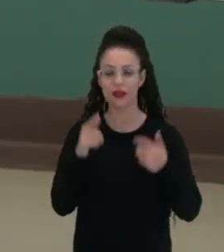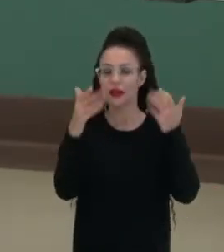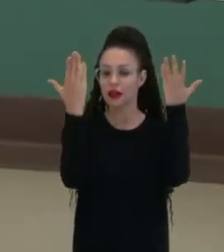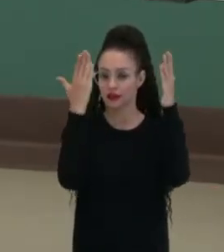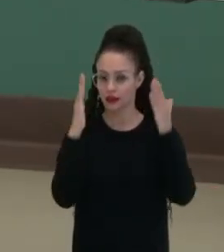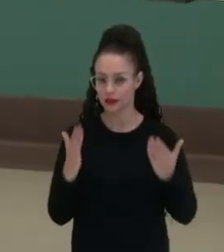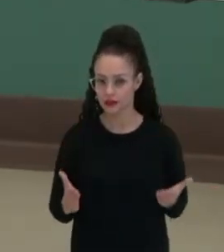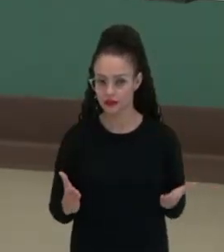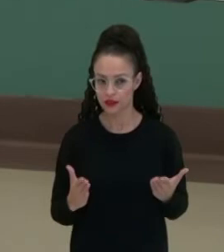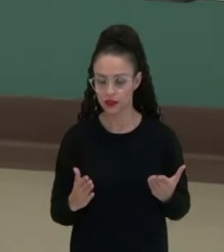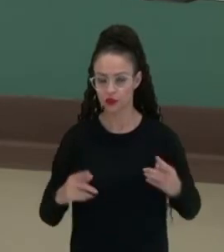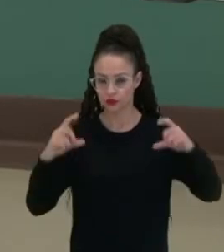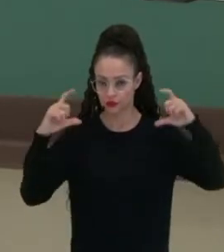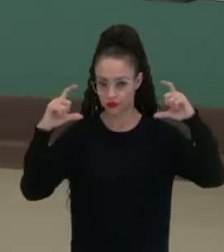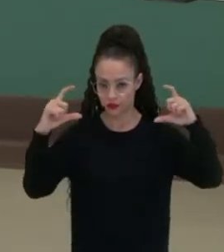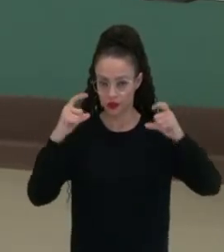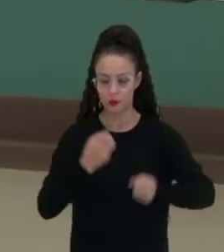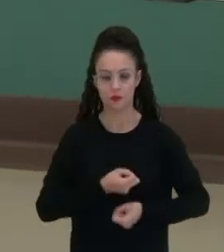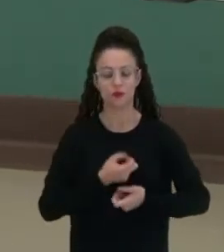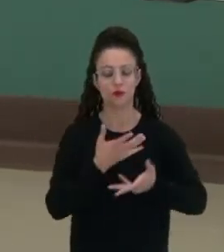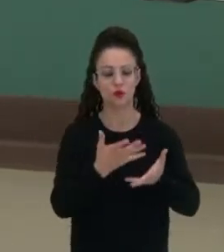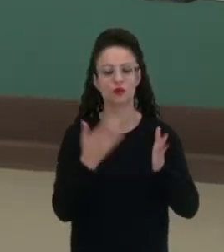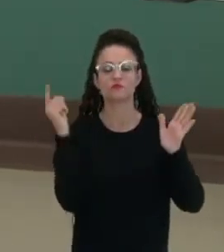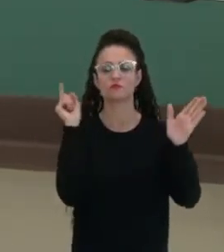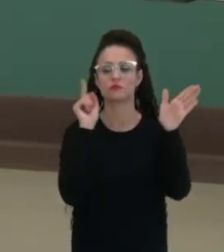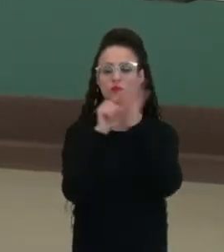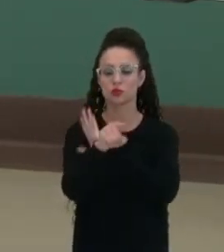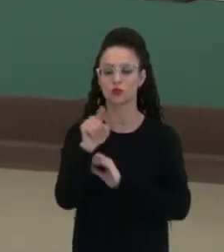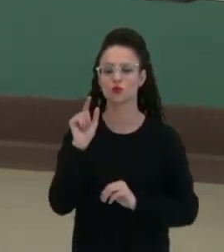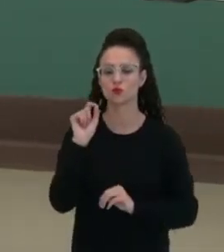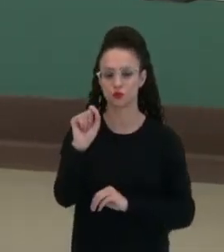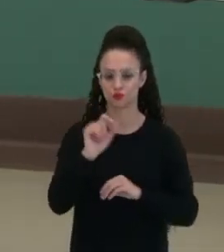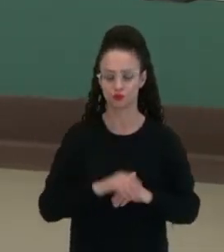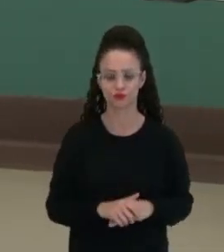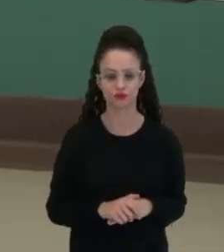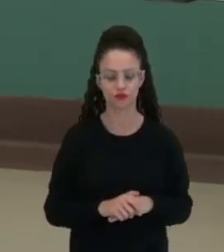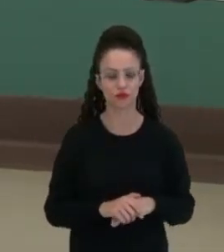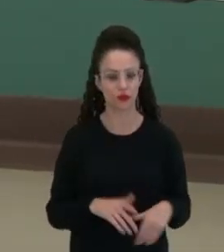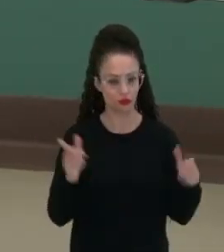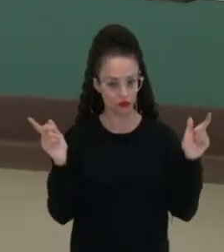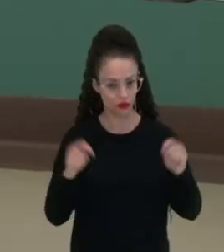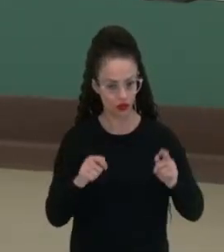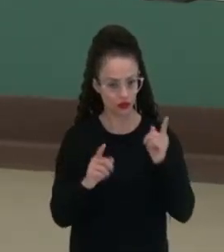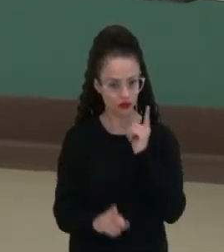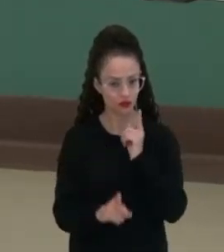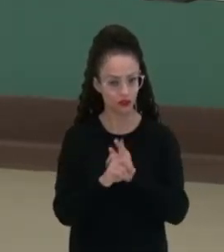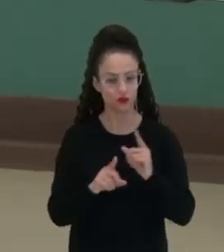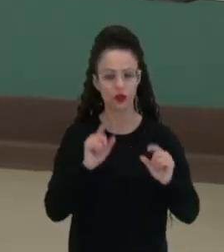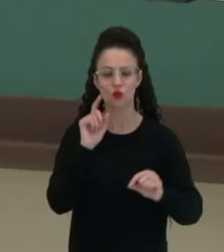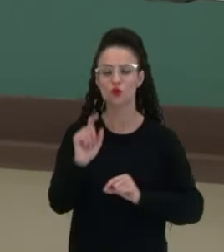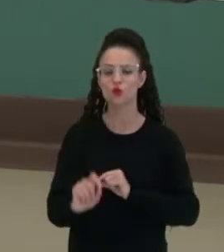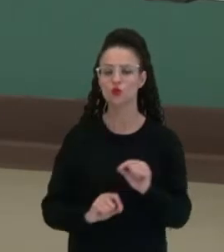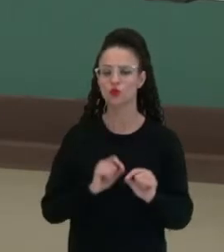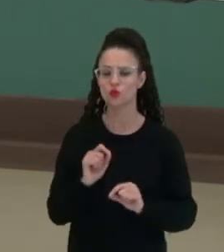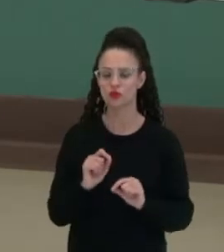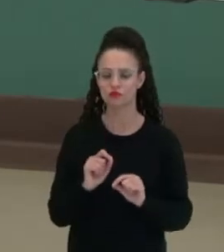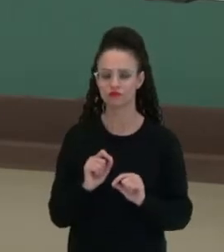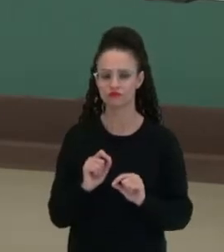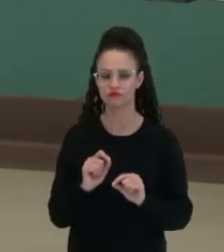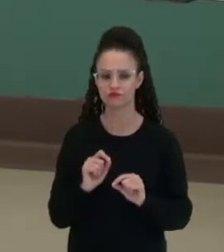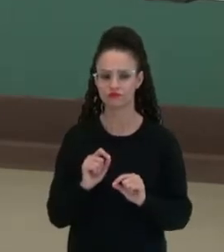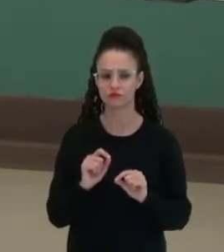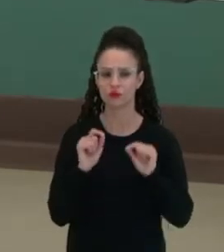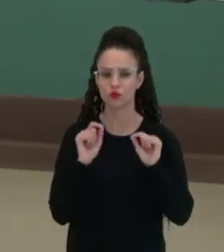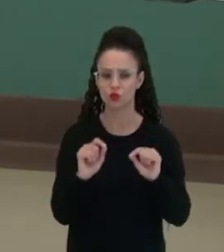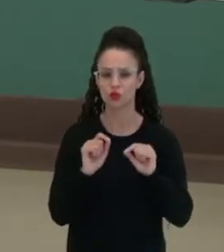Analisando bem o fragmento poético, a pergunta é possível identificar então